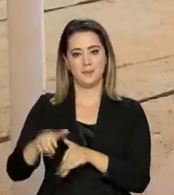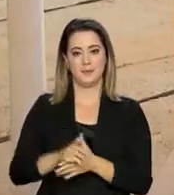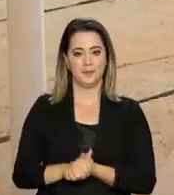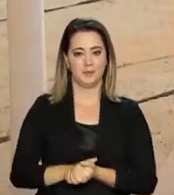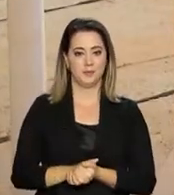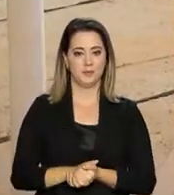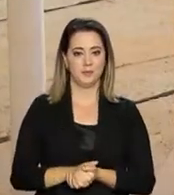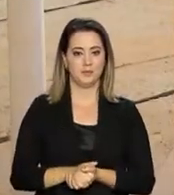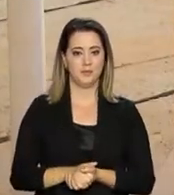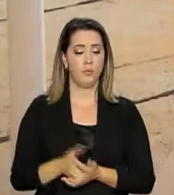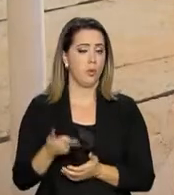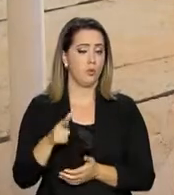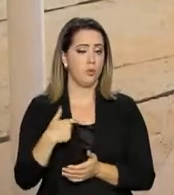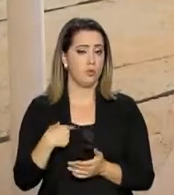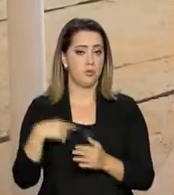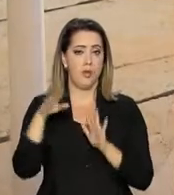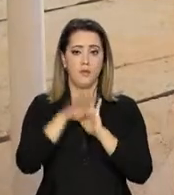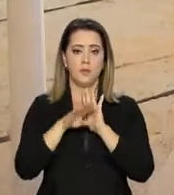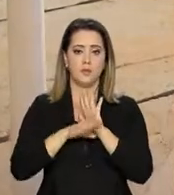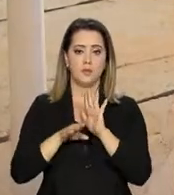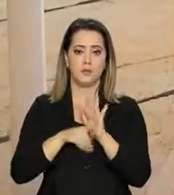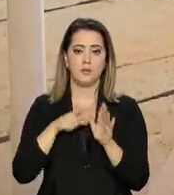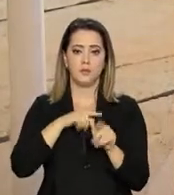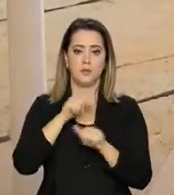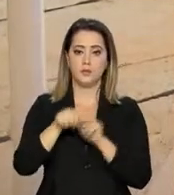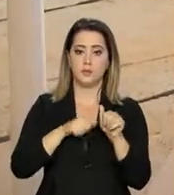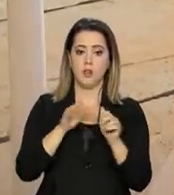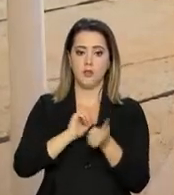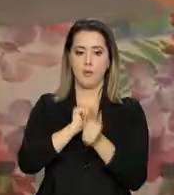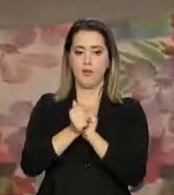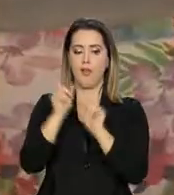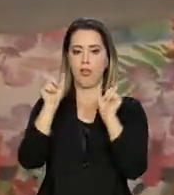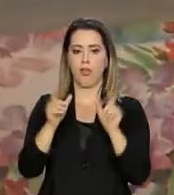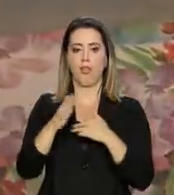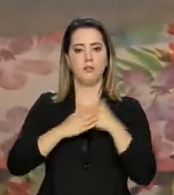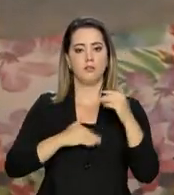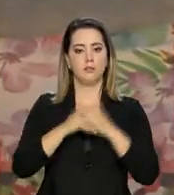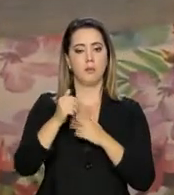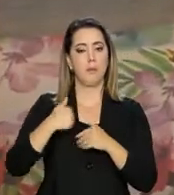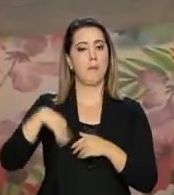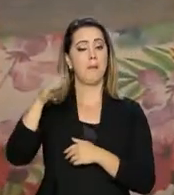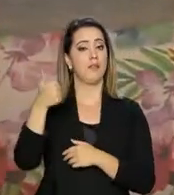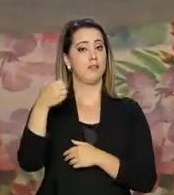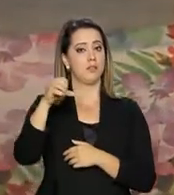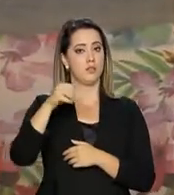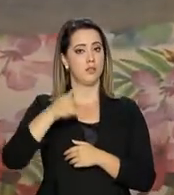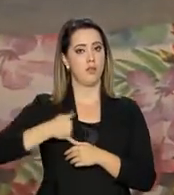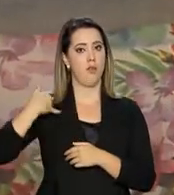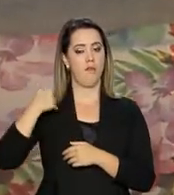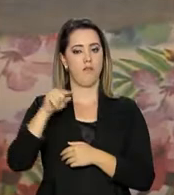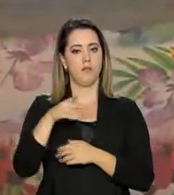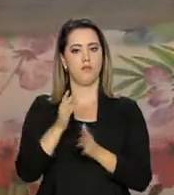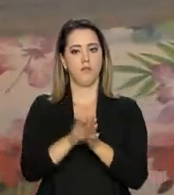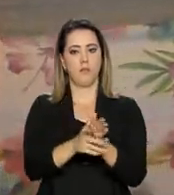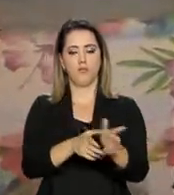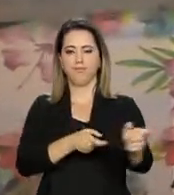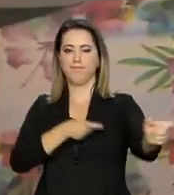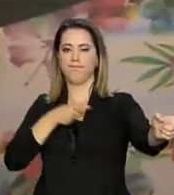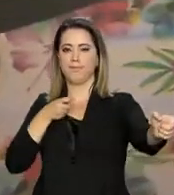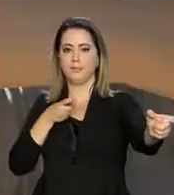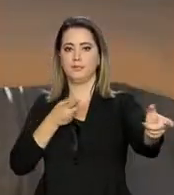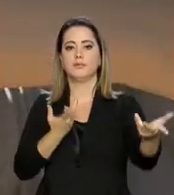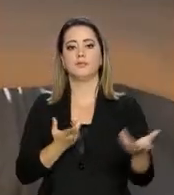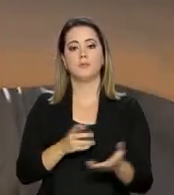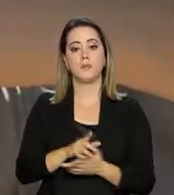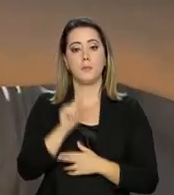não estava nos planos da tae se tornar um atleta profissional mas aos 19 anos foi apresentada ao tiro com